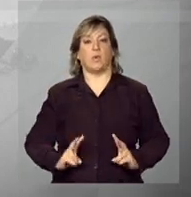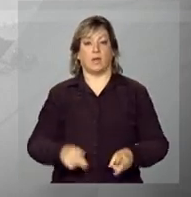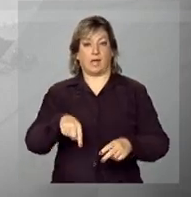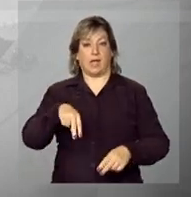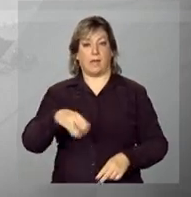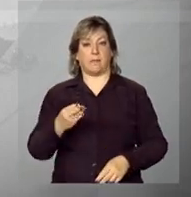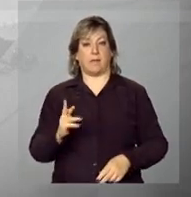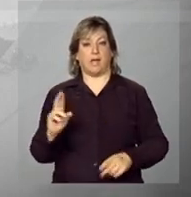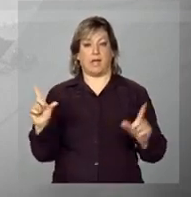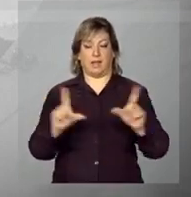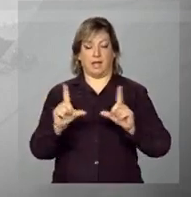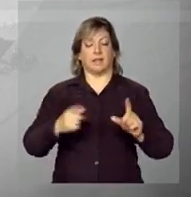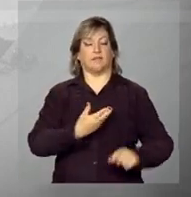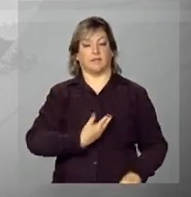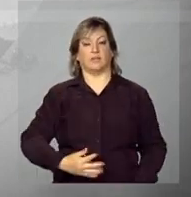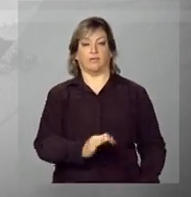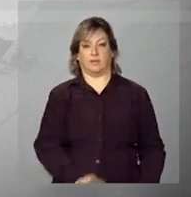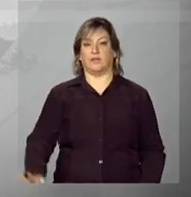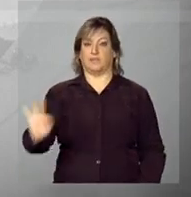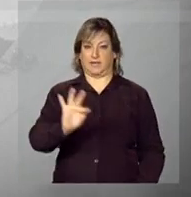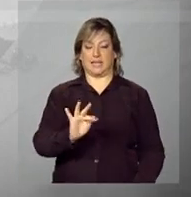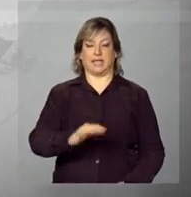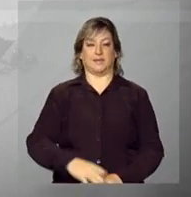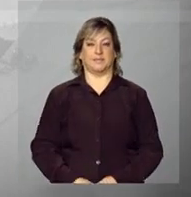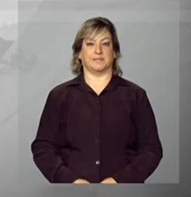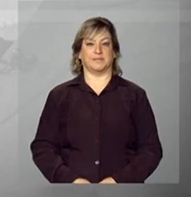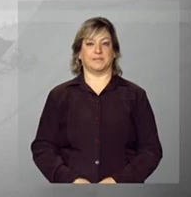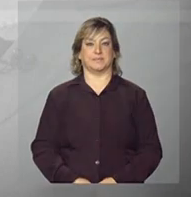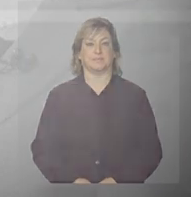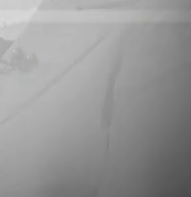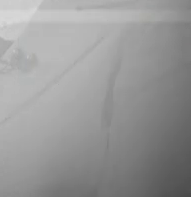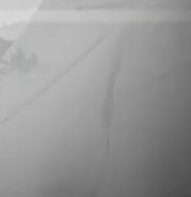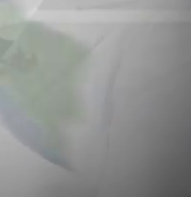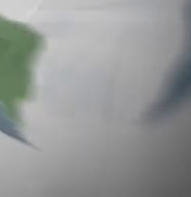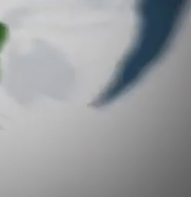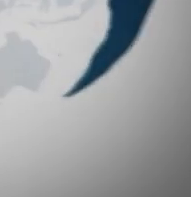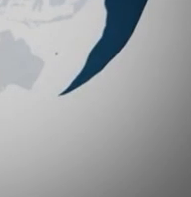Continue com a gente na inbr a TV do Governo Federal